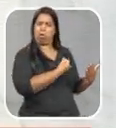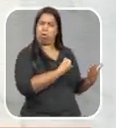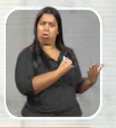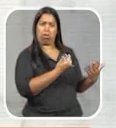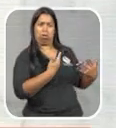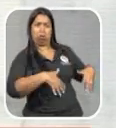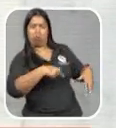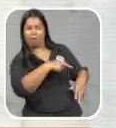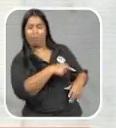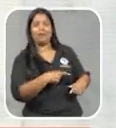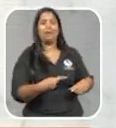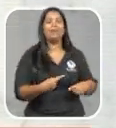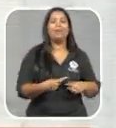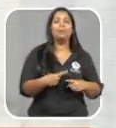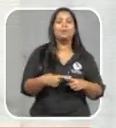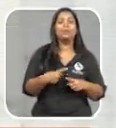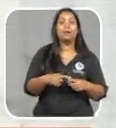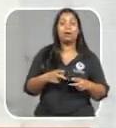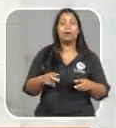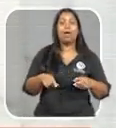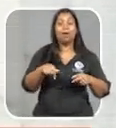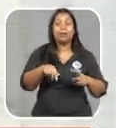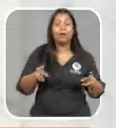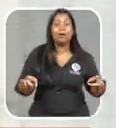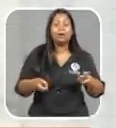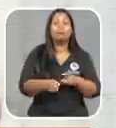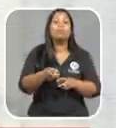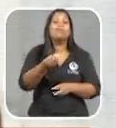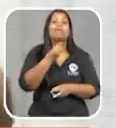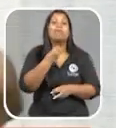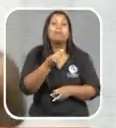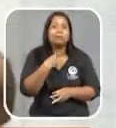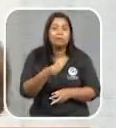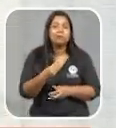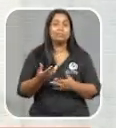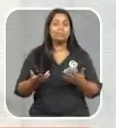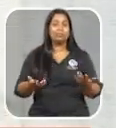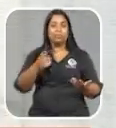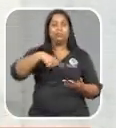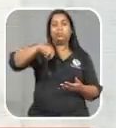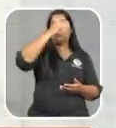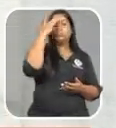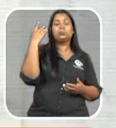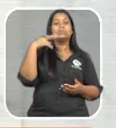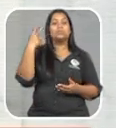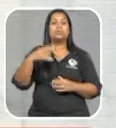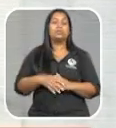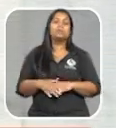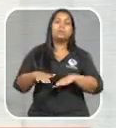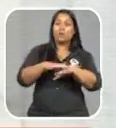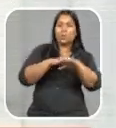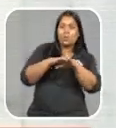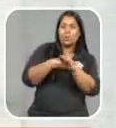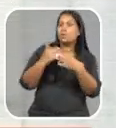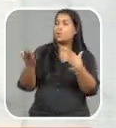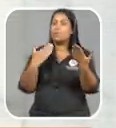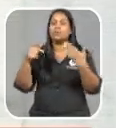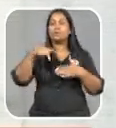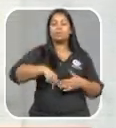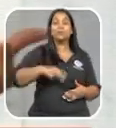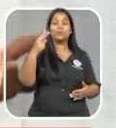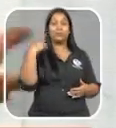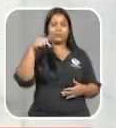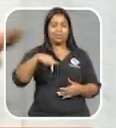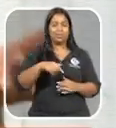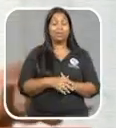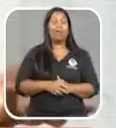muito sobre isso com eles aqui. Ela fala, sabe por que a gente tem um número de proposituras consideradas inconstitucionais?